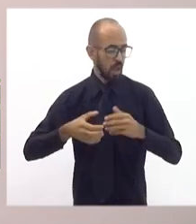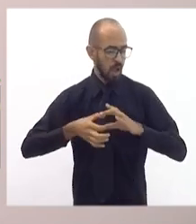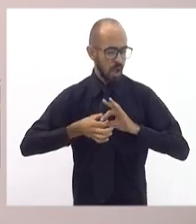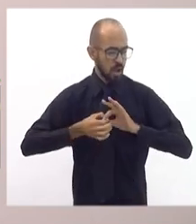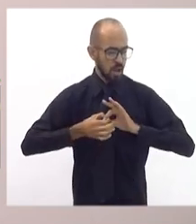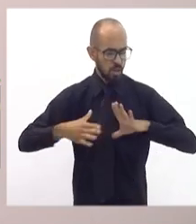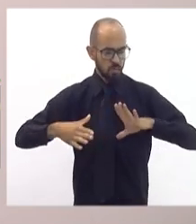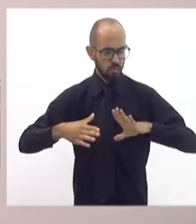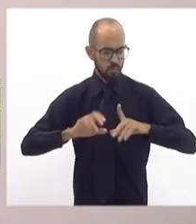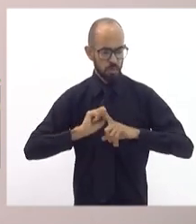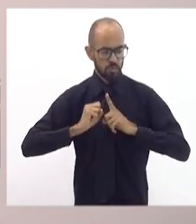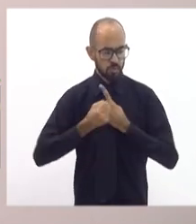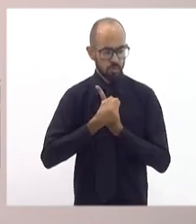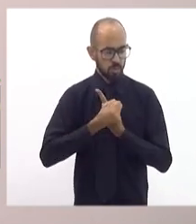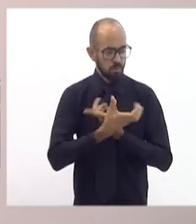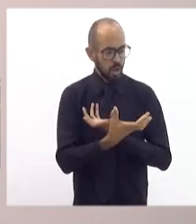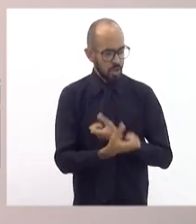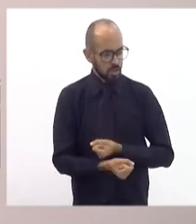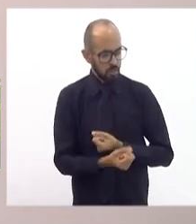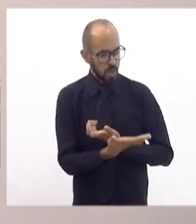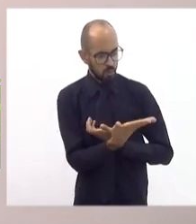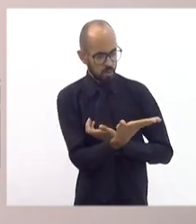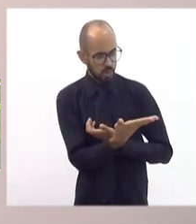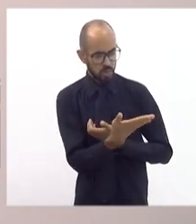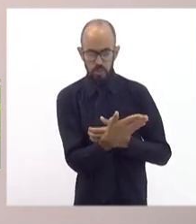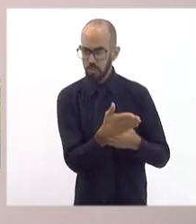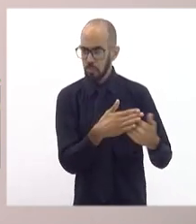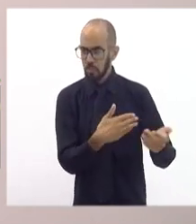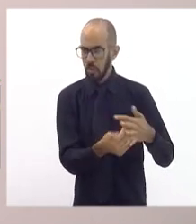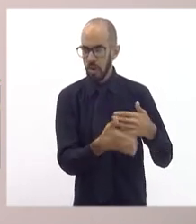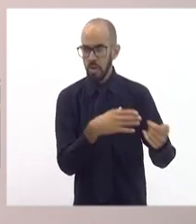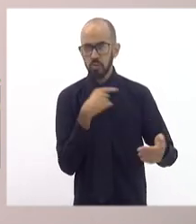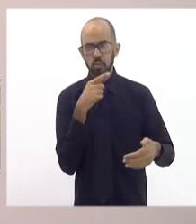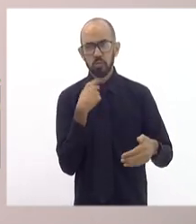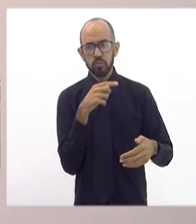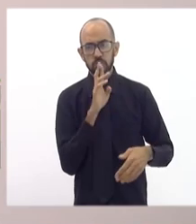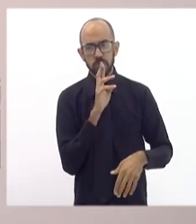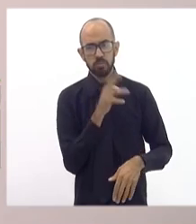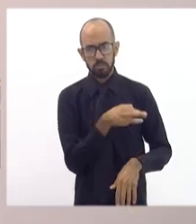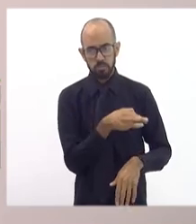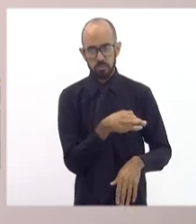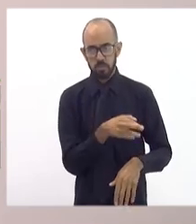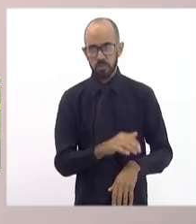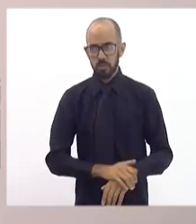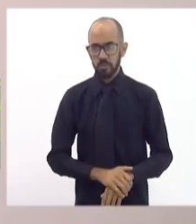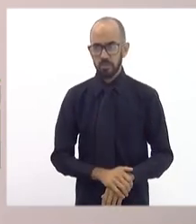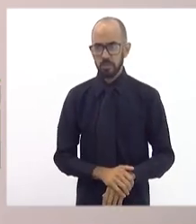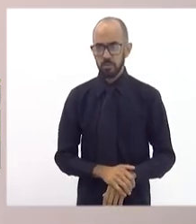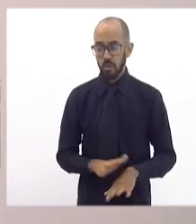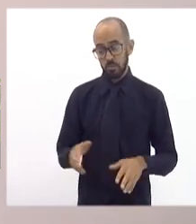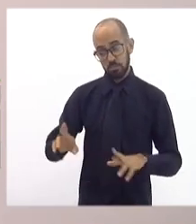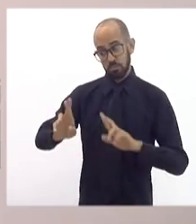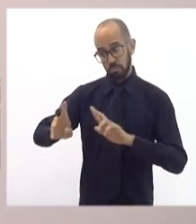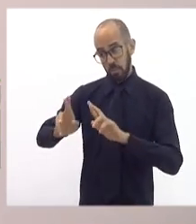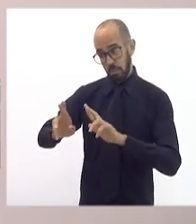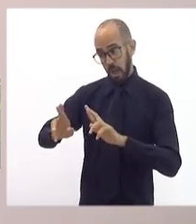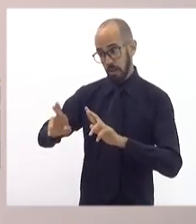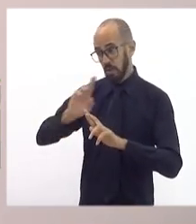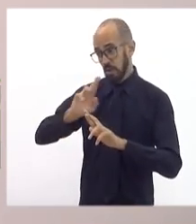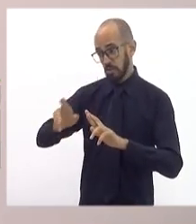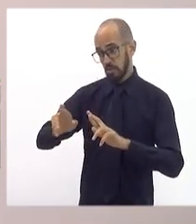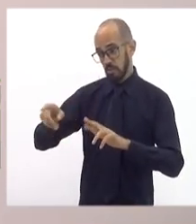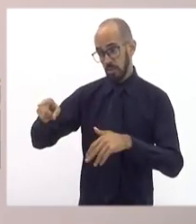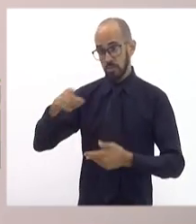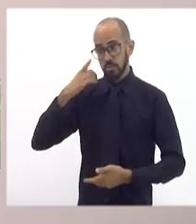abertos para a sociedade para receber vocês e tirar qualquer dúvida Tá bom então espero ter o cidade suas dúvidas